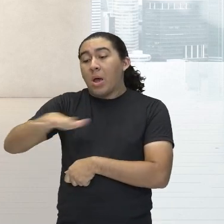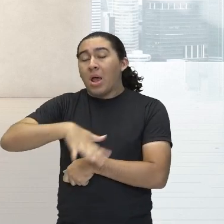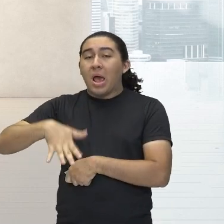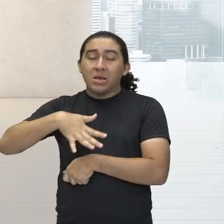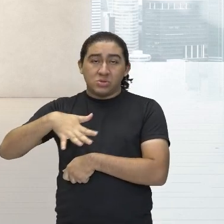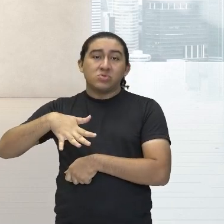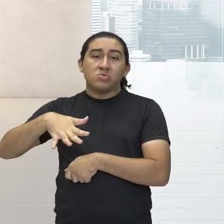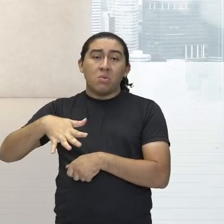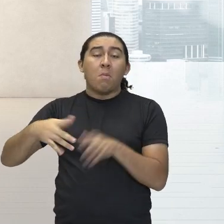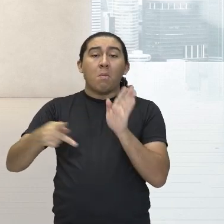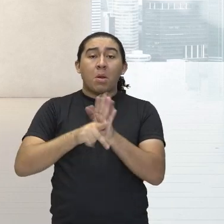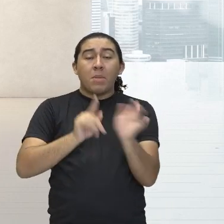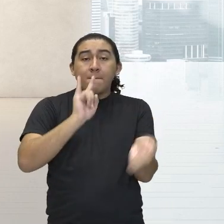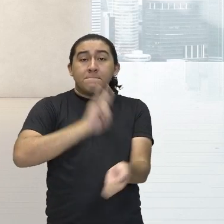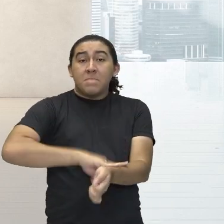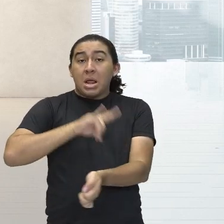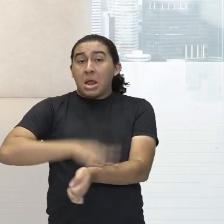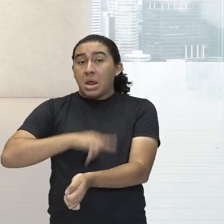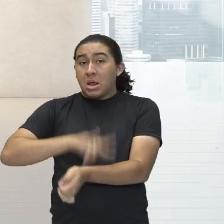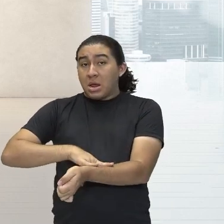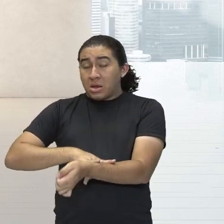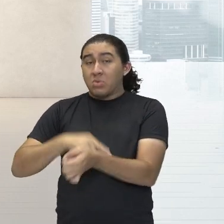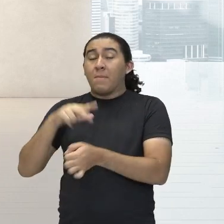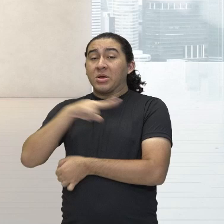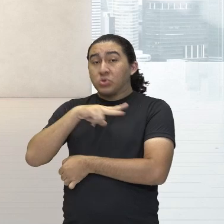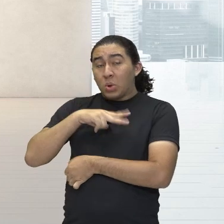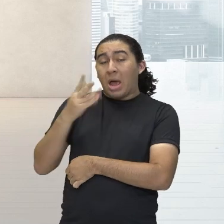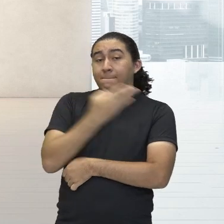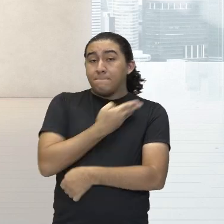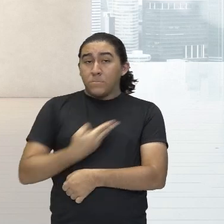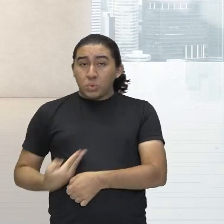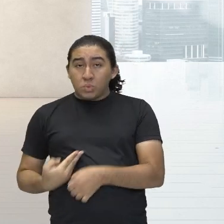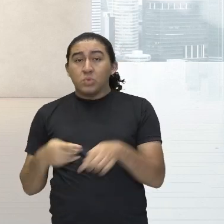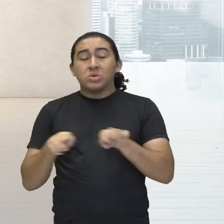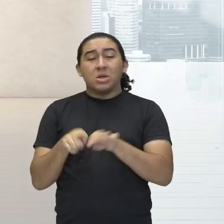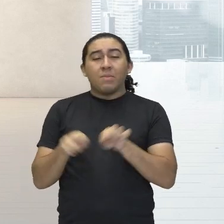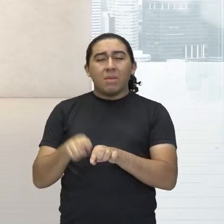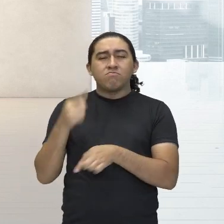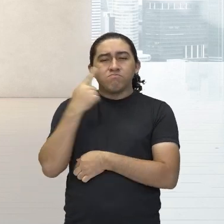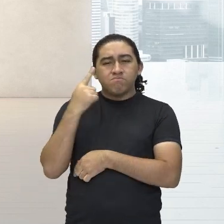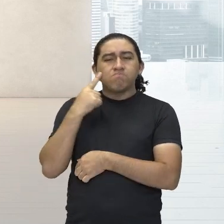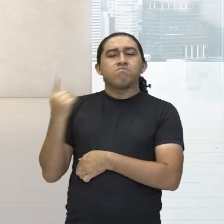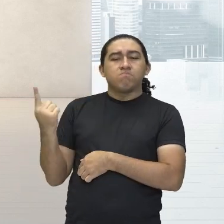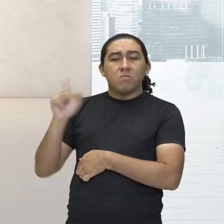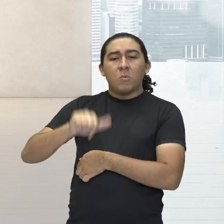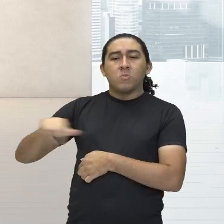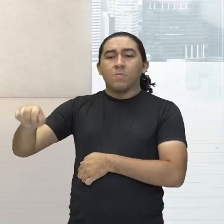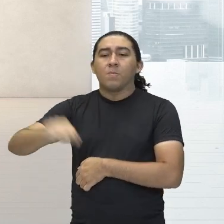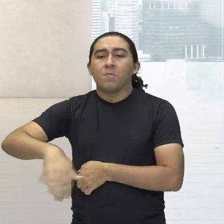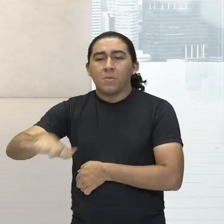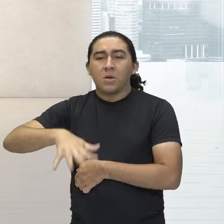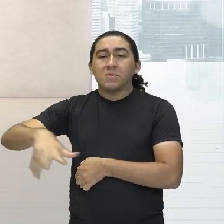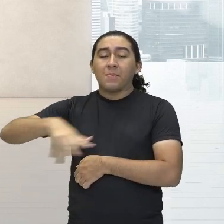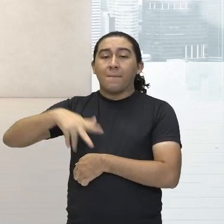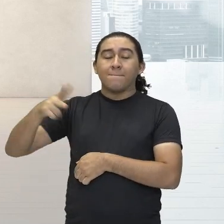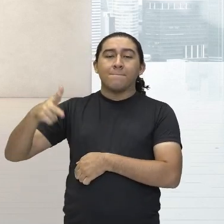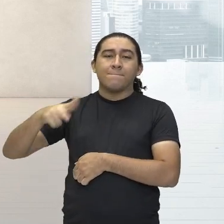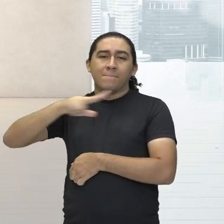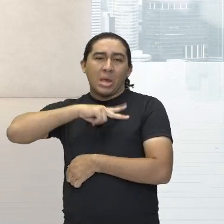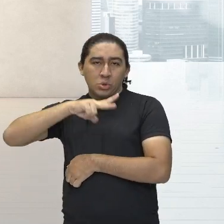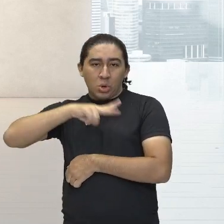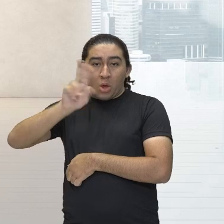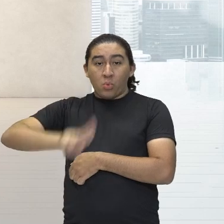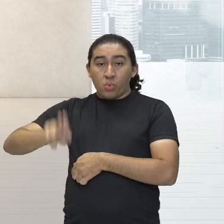em banheiros públicos e em banheiro privado também. Percebam que é um local privado e se utiliza